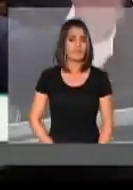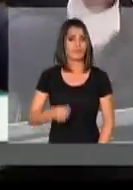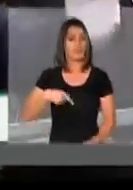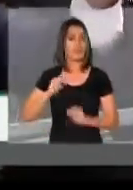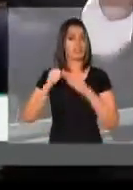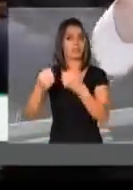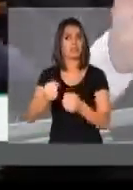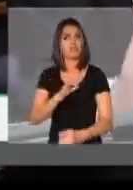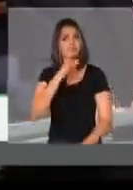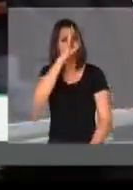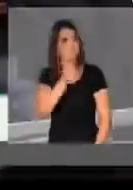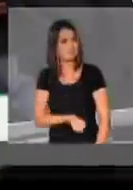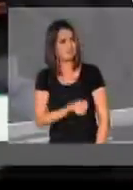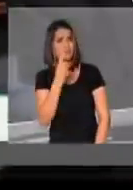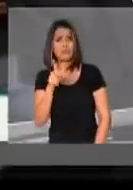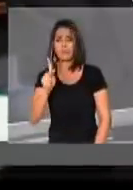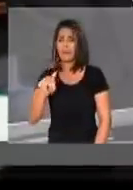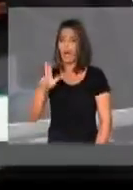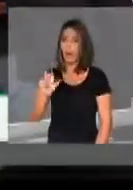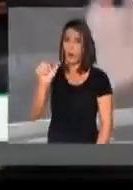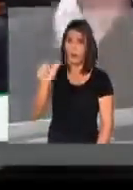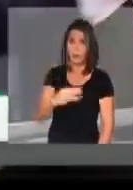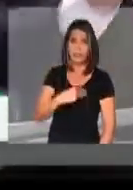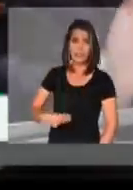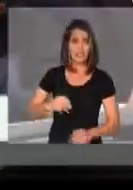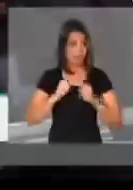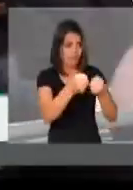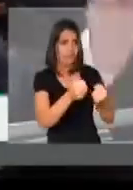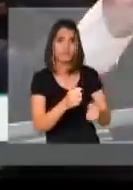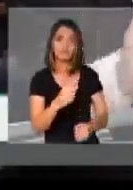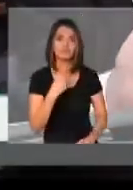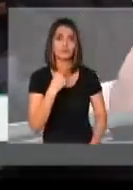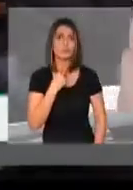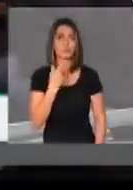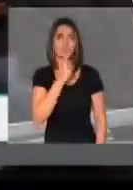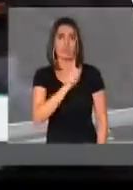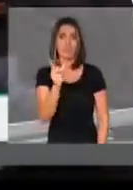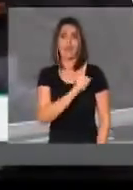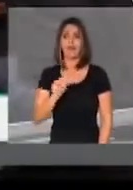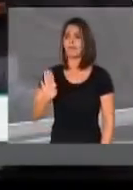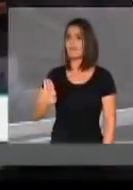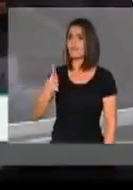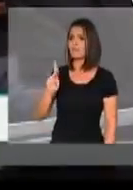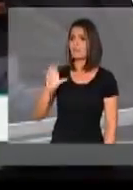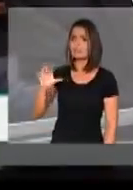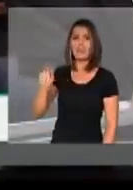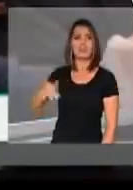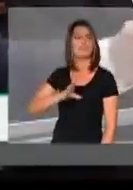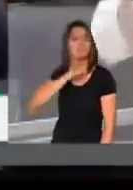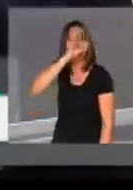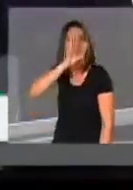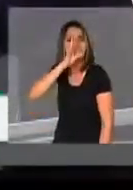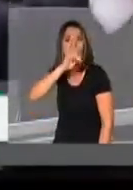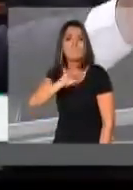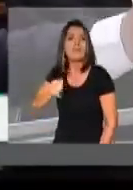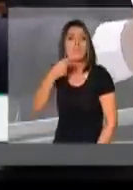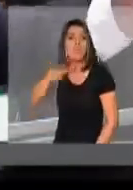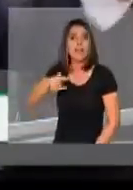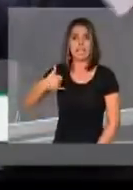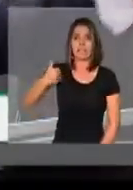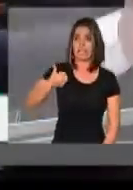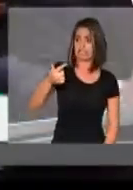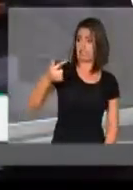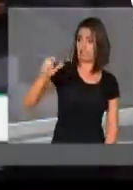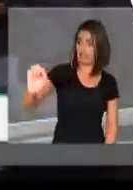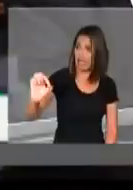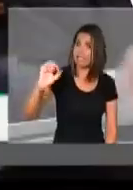tão aberração que nem o Paulo Guedes conseguiu defender. O BPC é uma aberração. Como é que você vai dizer que tem que ter 70 anos